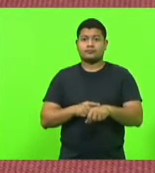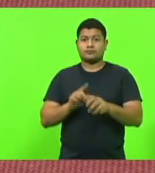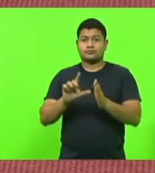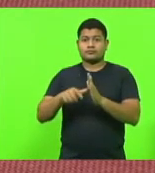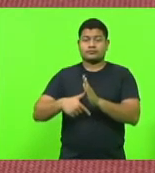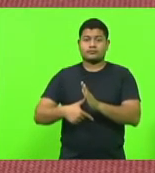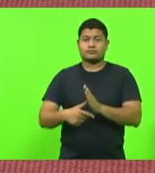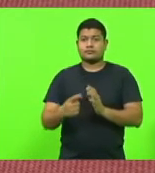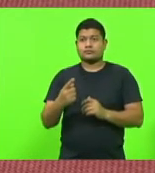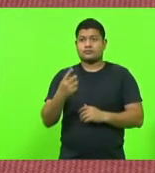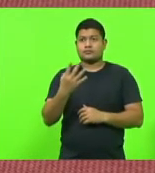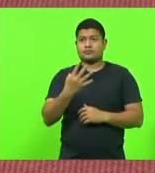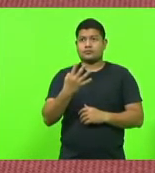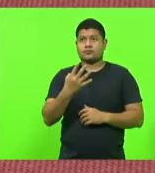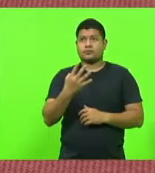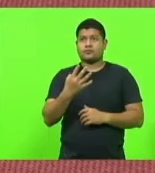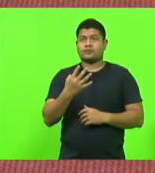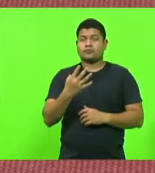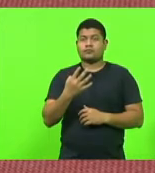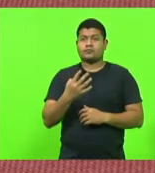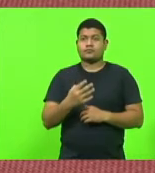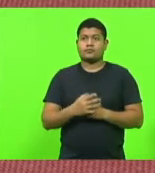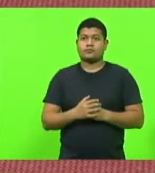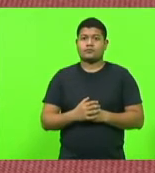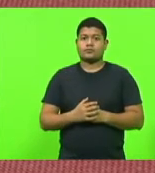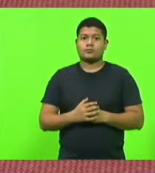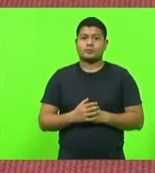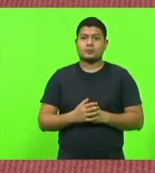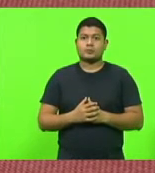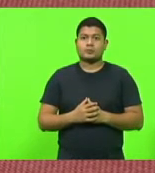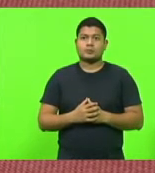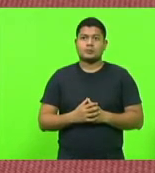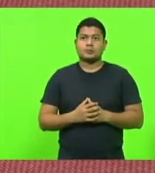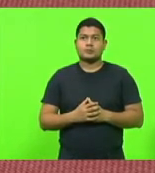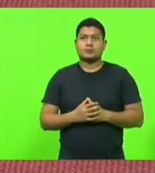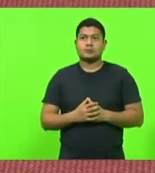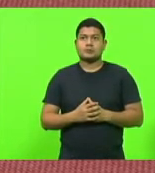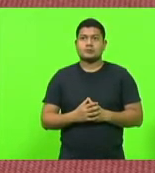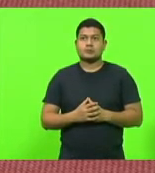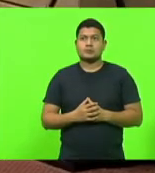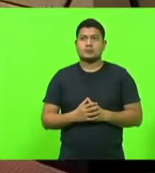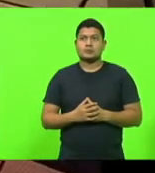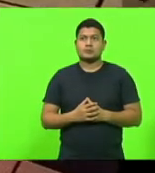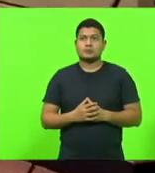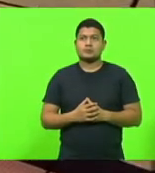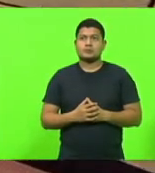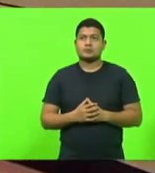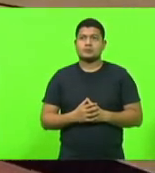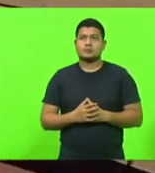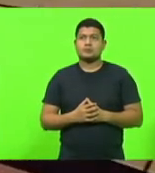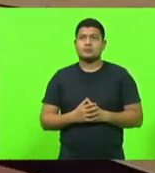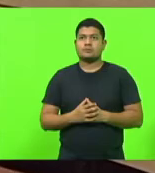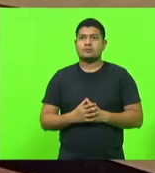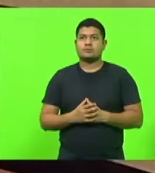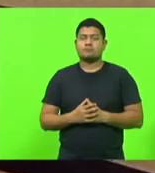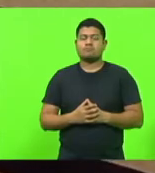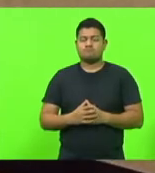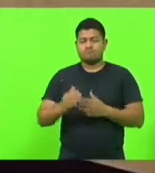16 horas. Chegar às 16 horas com a sessão, quando começar no horário. Muito obrigado, deputado, pela